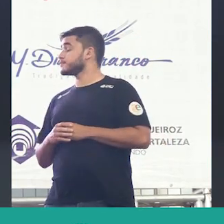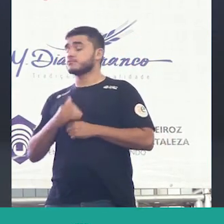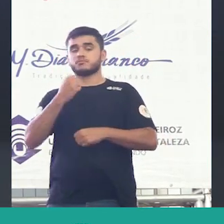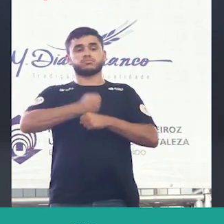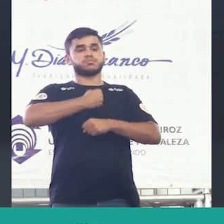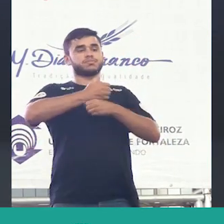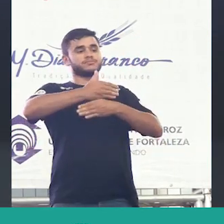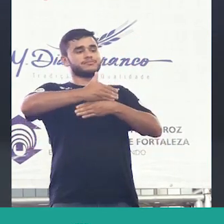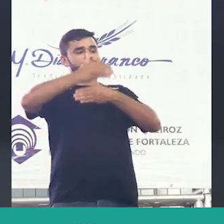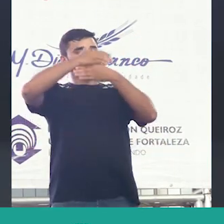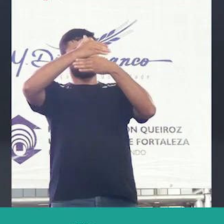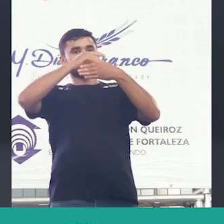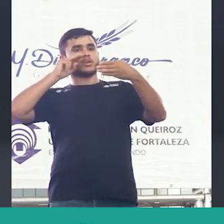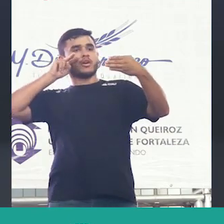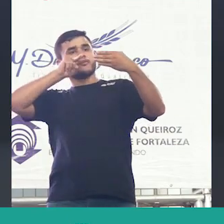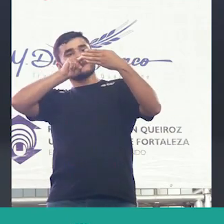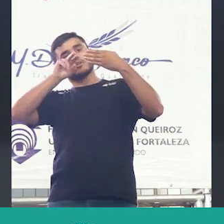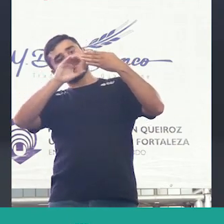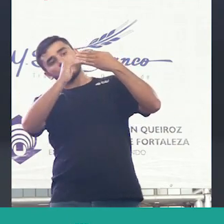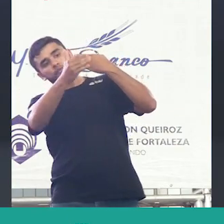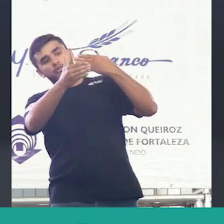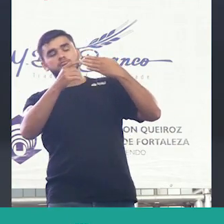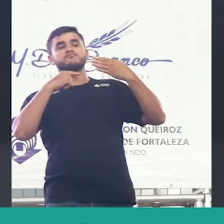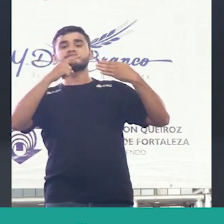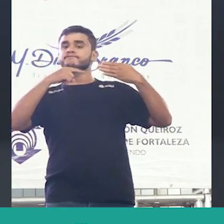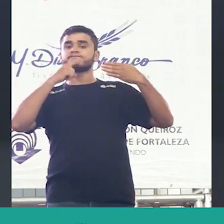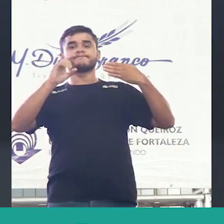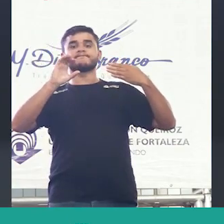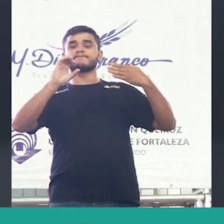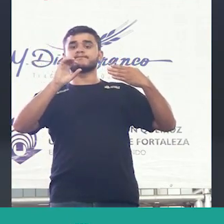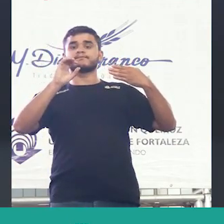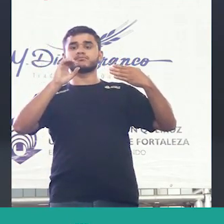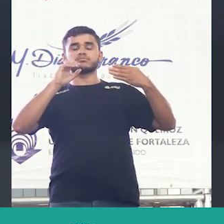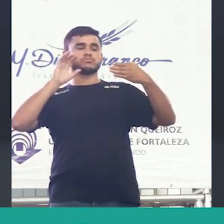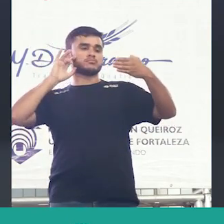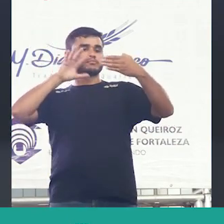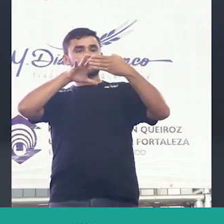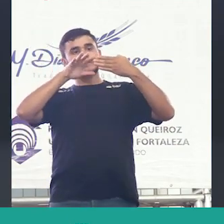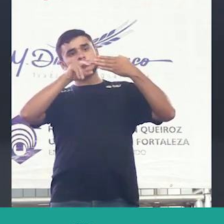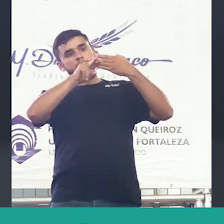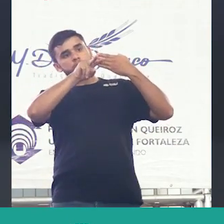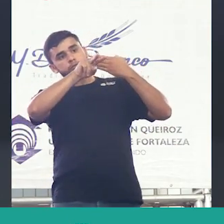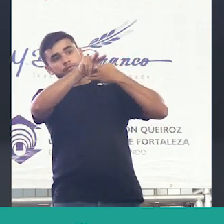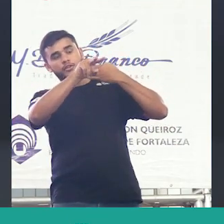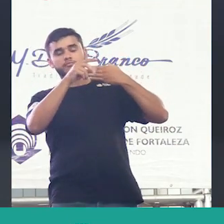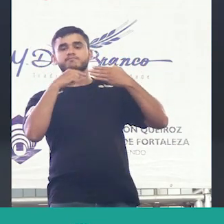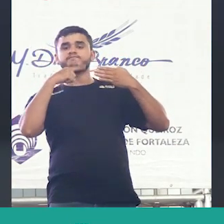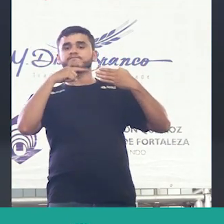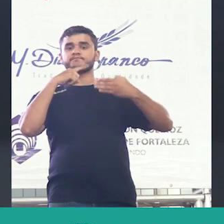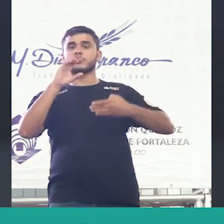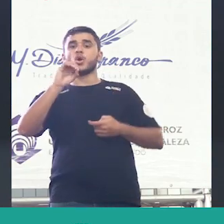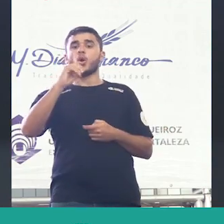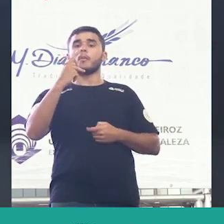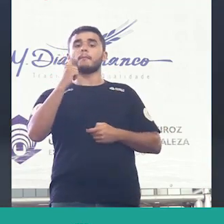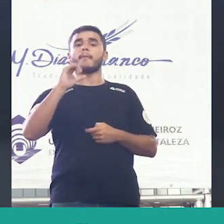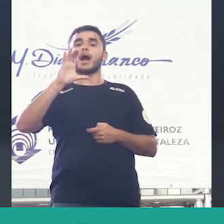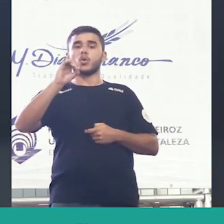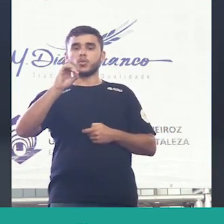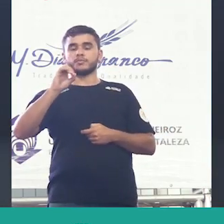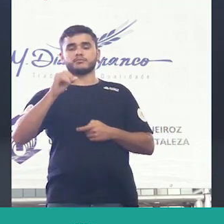desse muro? Não, porque esse muro é um meio o quê? Opaco. A luz bate e não atravessa.